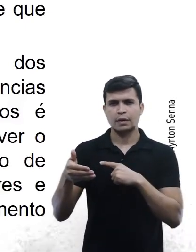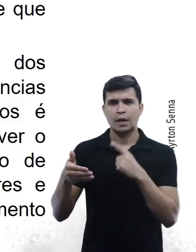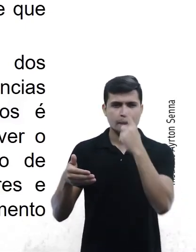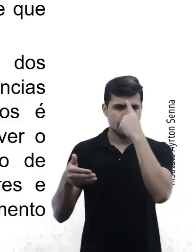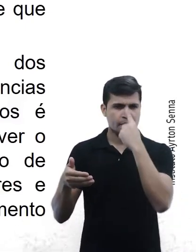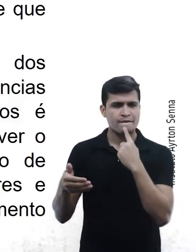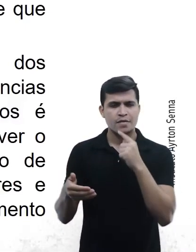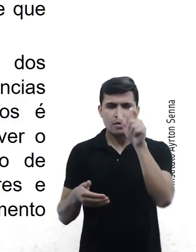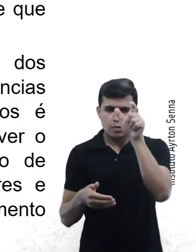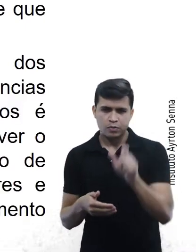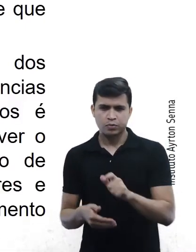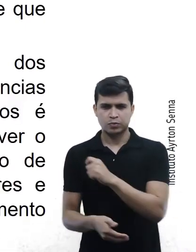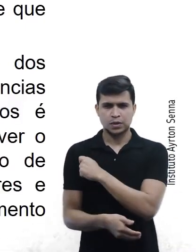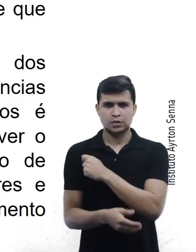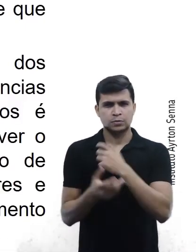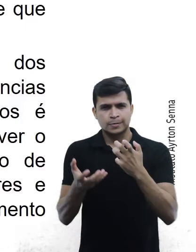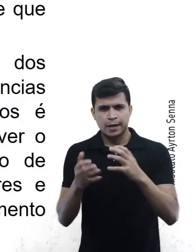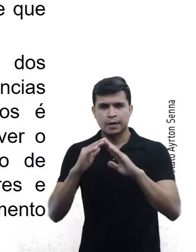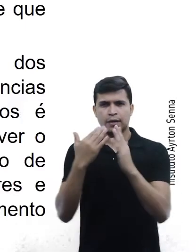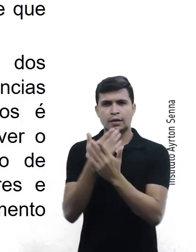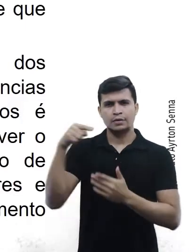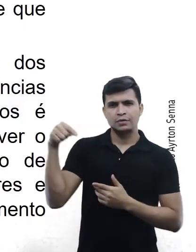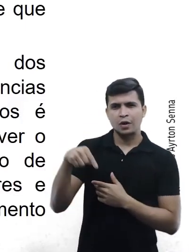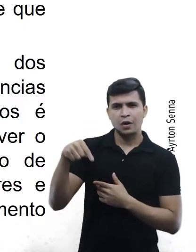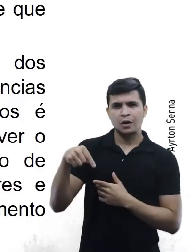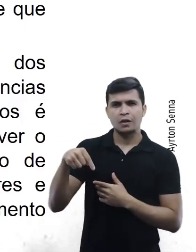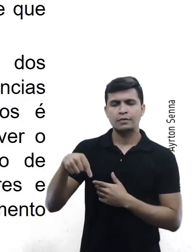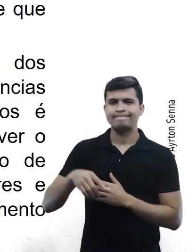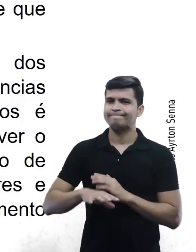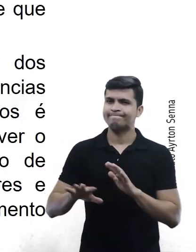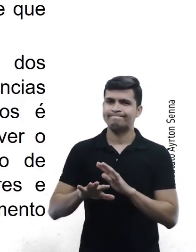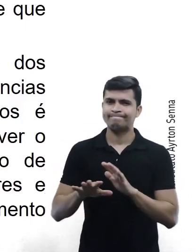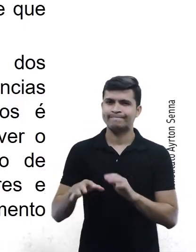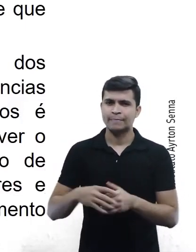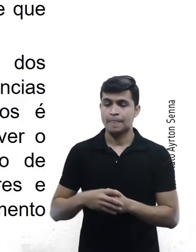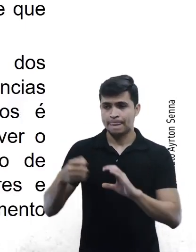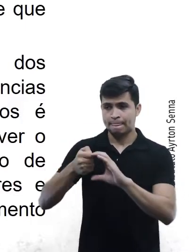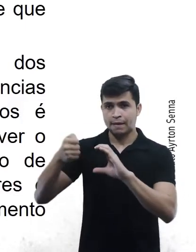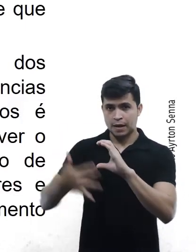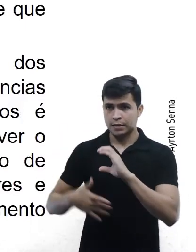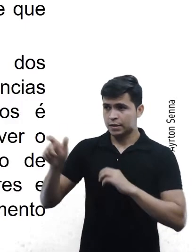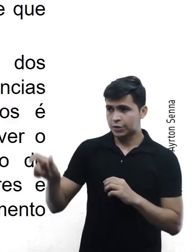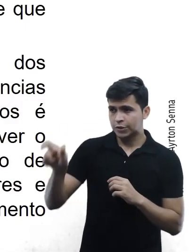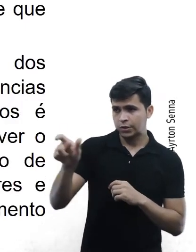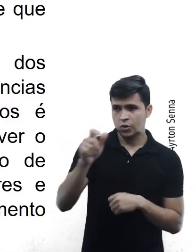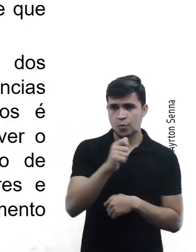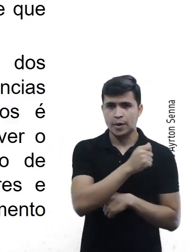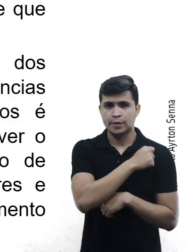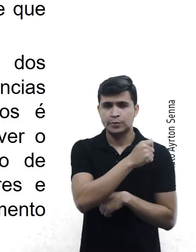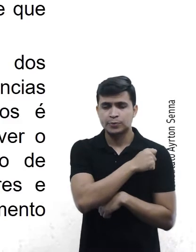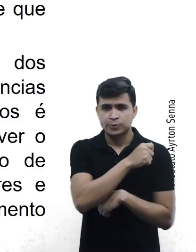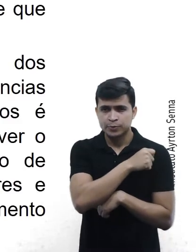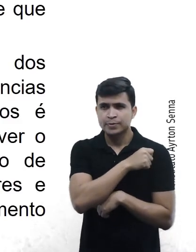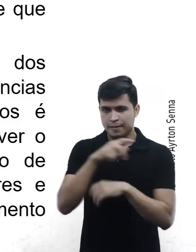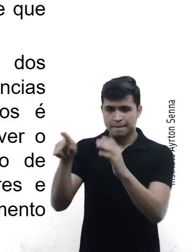para traçar um perfil ideal do estudante a ser pretendido pela escola. Não tratar as características dos estudantes